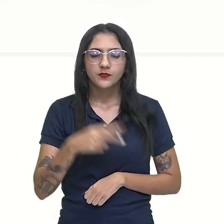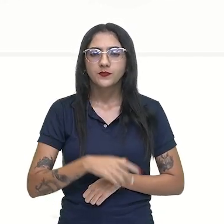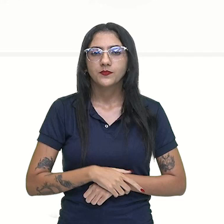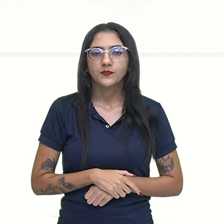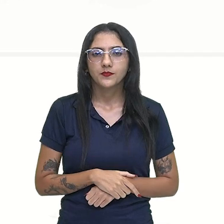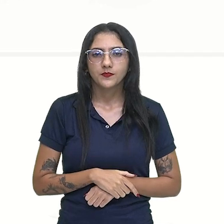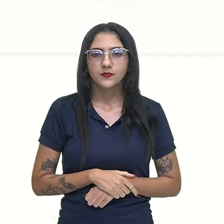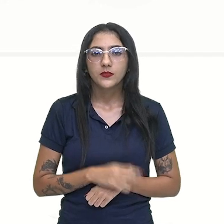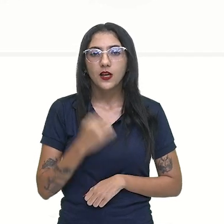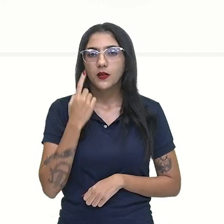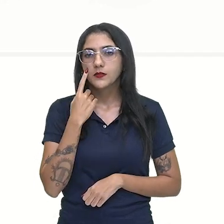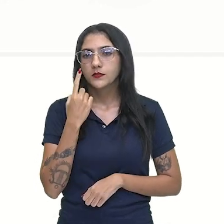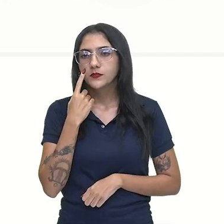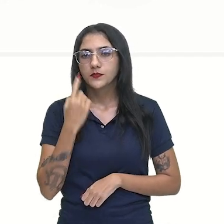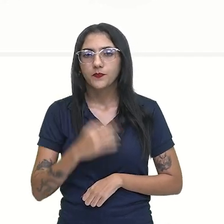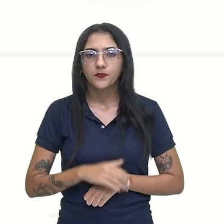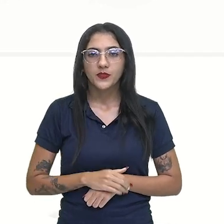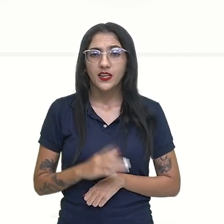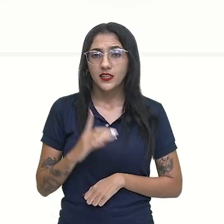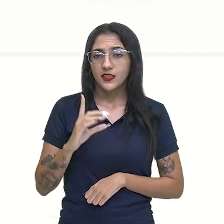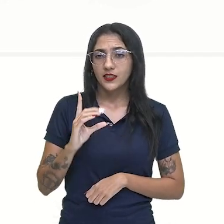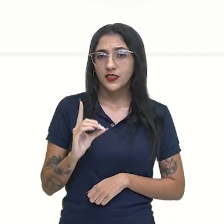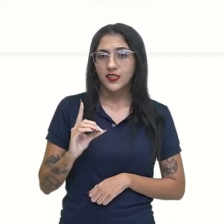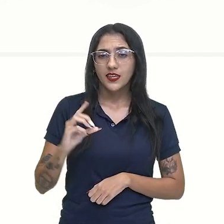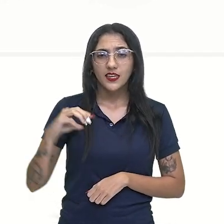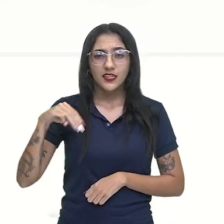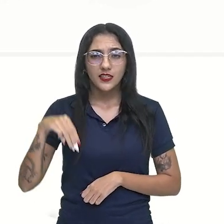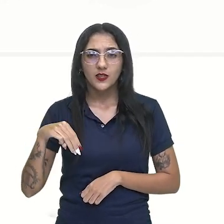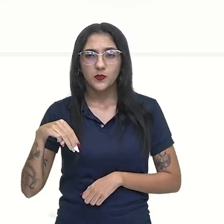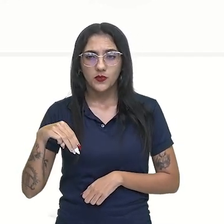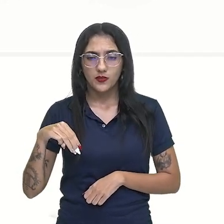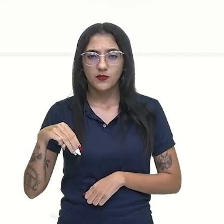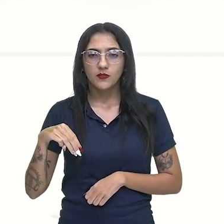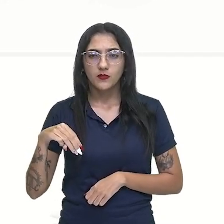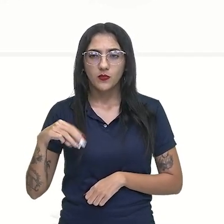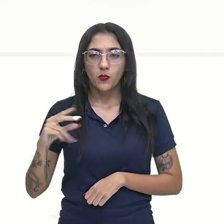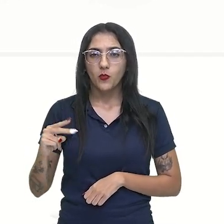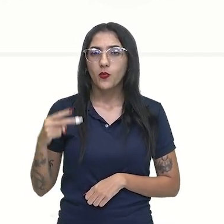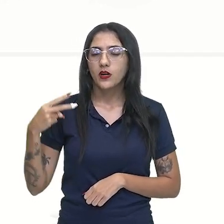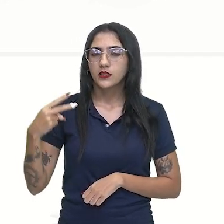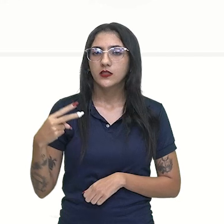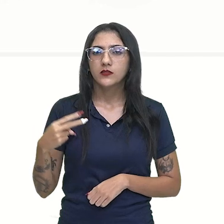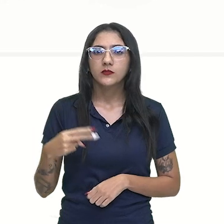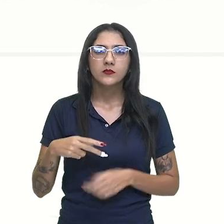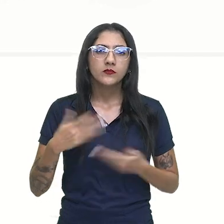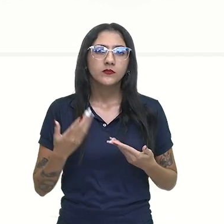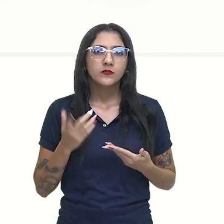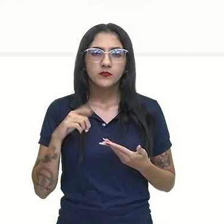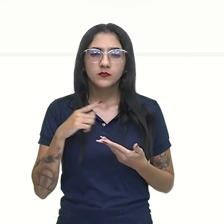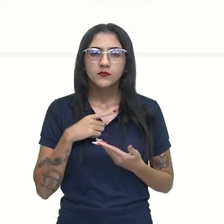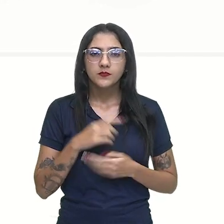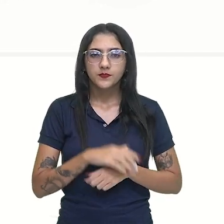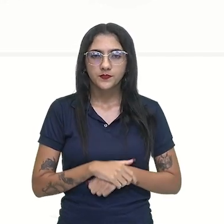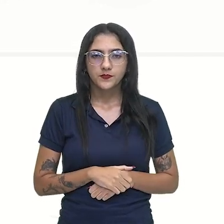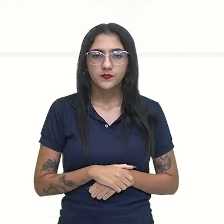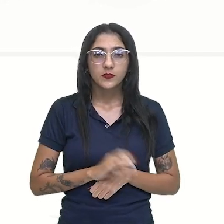e aí eu quero ir para decímetro quadrado, eu vou fazer o quê? Eu vou fazer